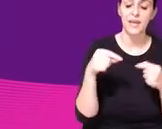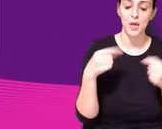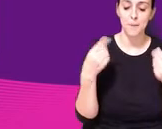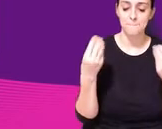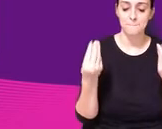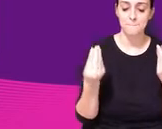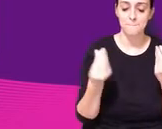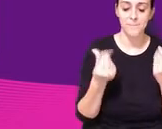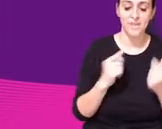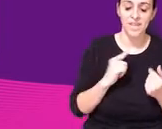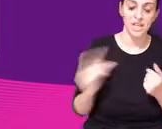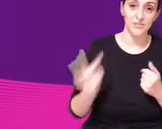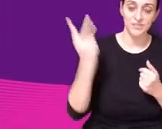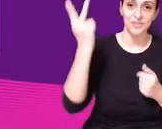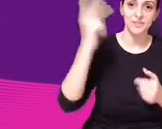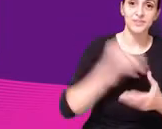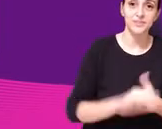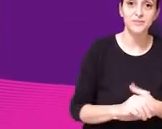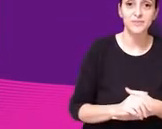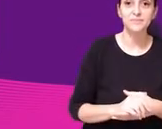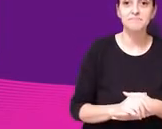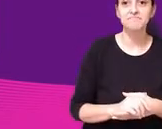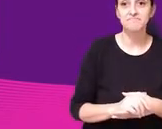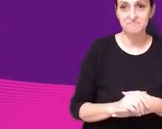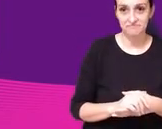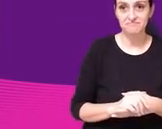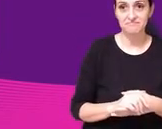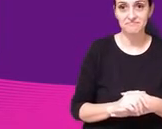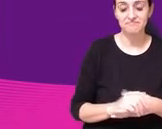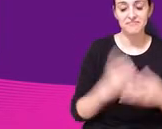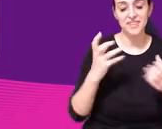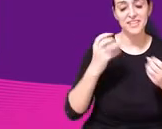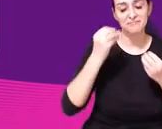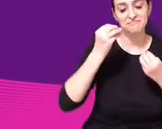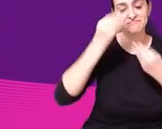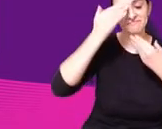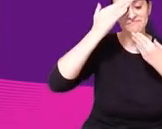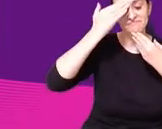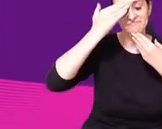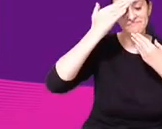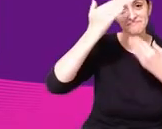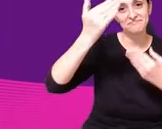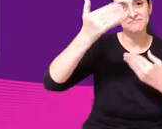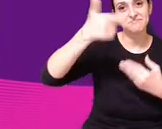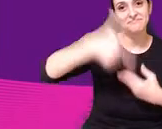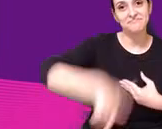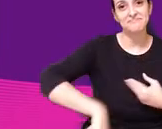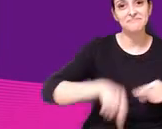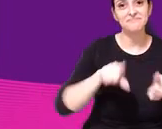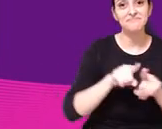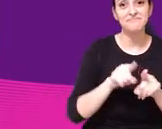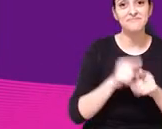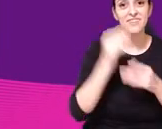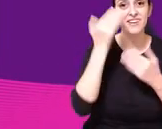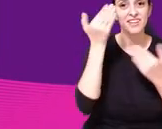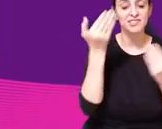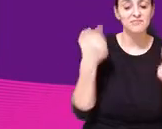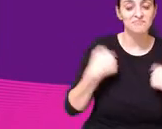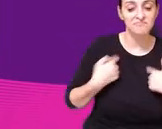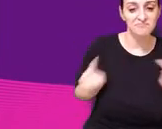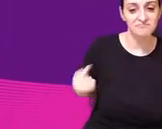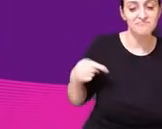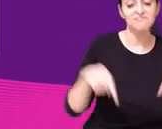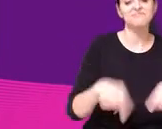tem de valores. Eu queria agradecer mais uma vez, queria agradecer por estar aqui. Foi um